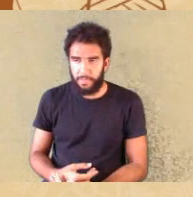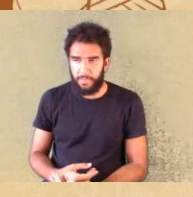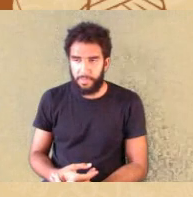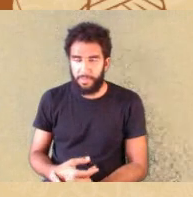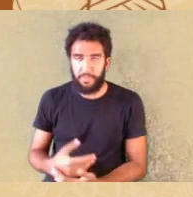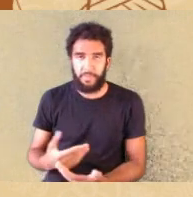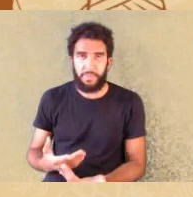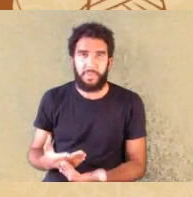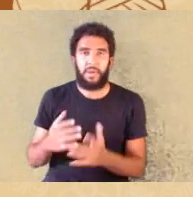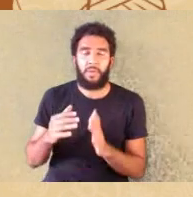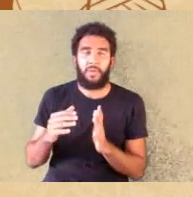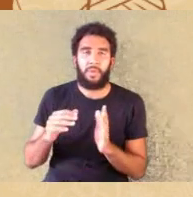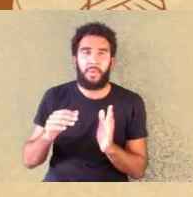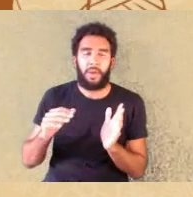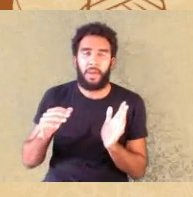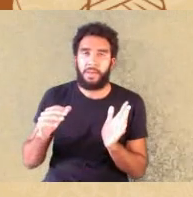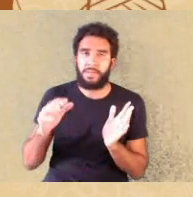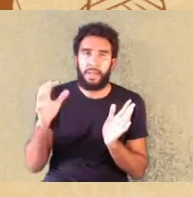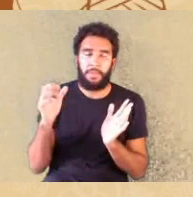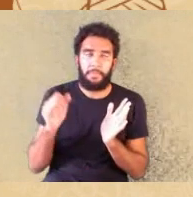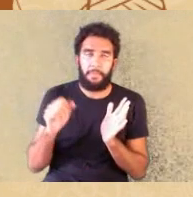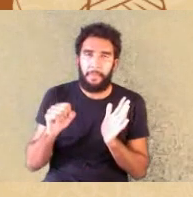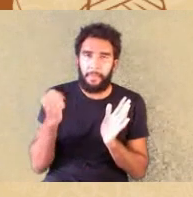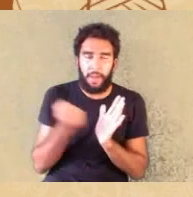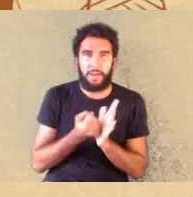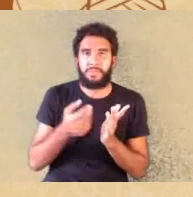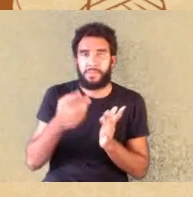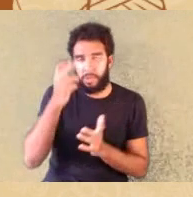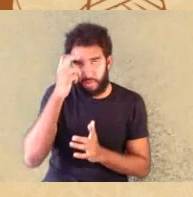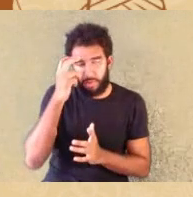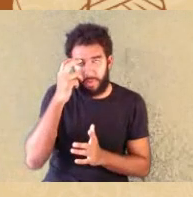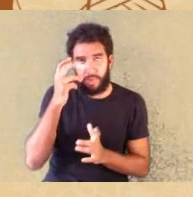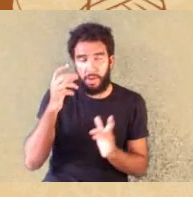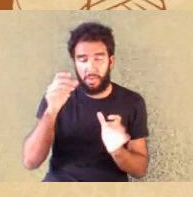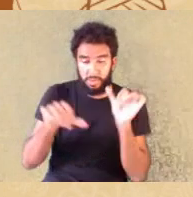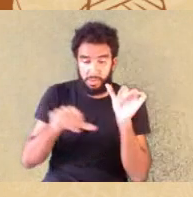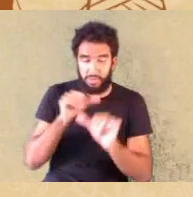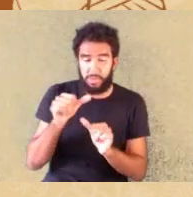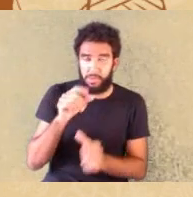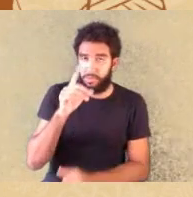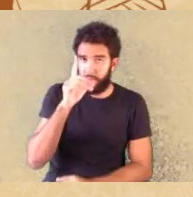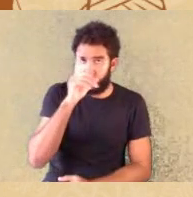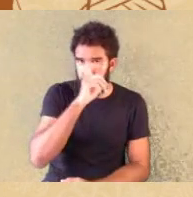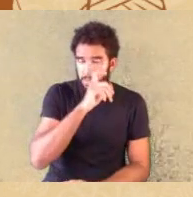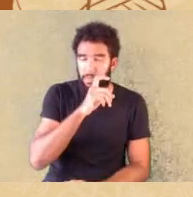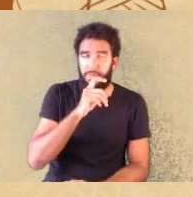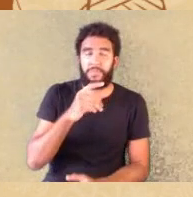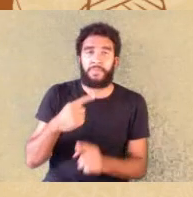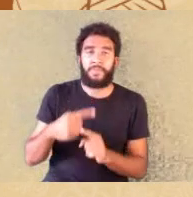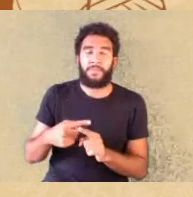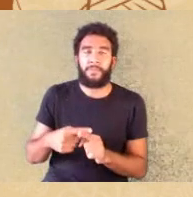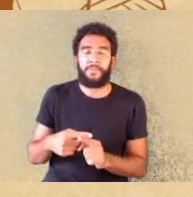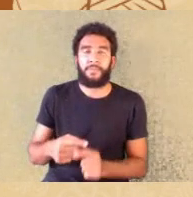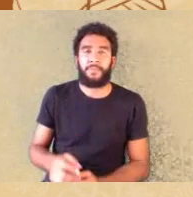cultura. Né? Não só olhar, que é essa, é isso que a Cida